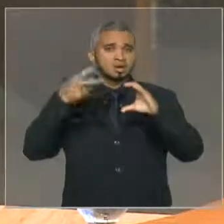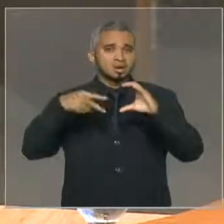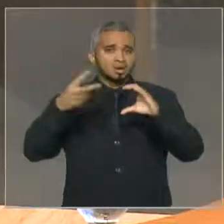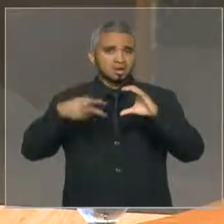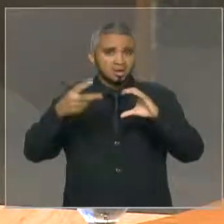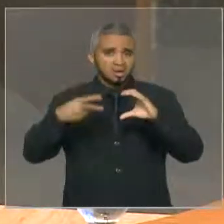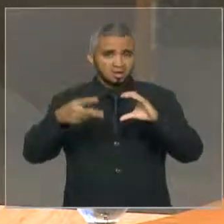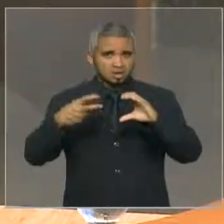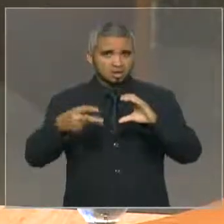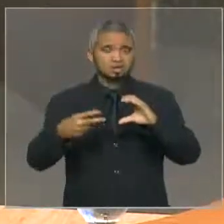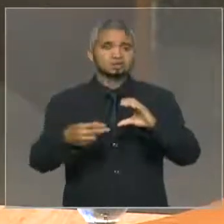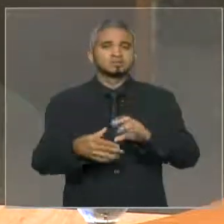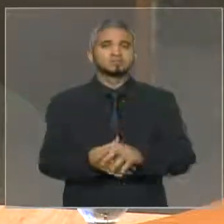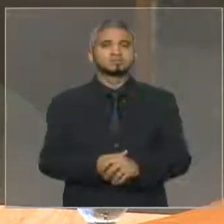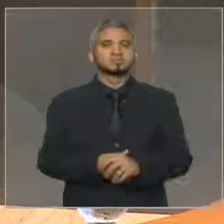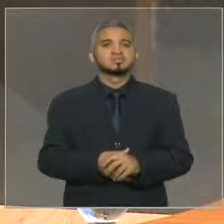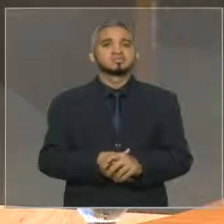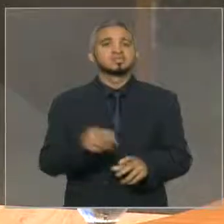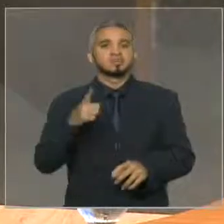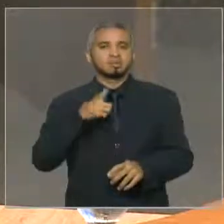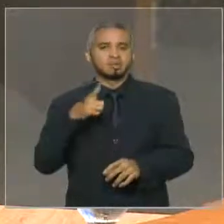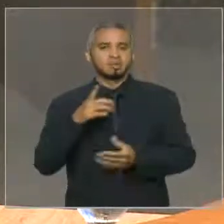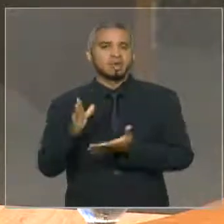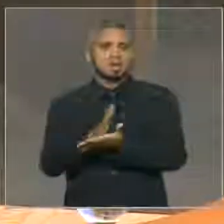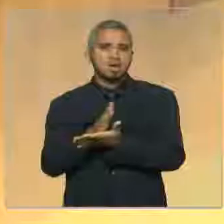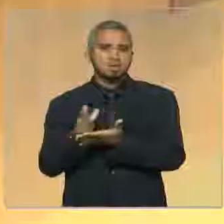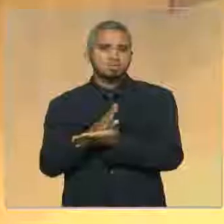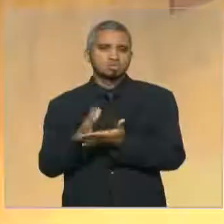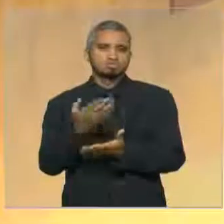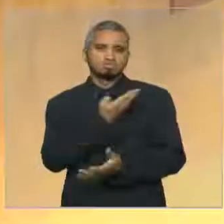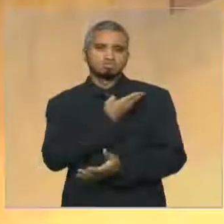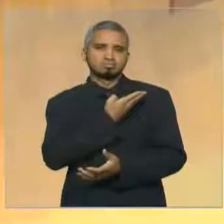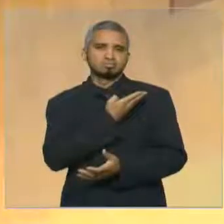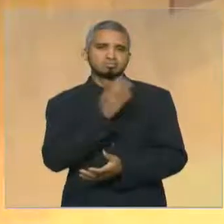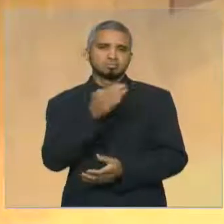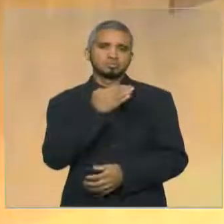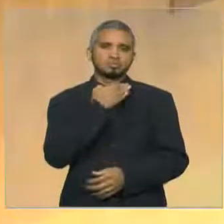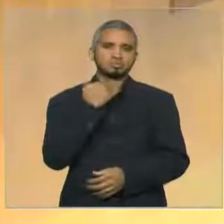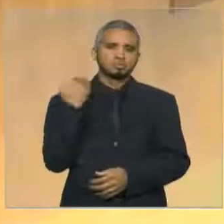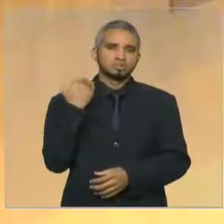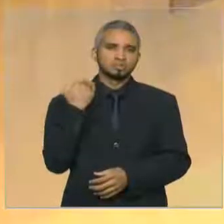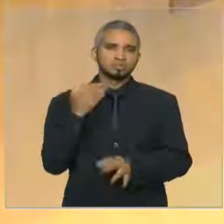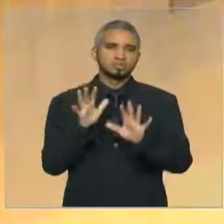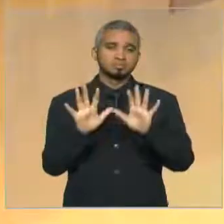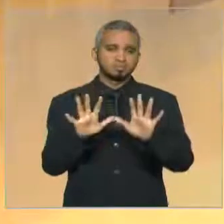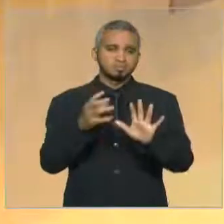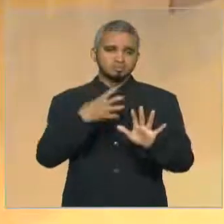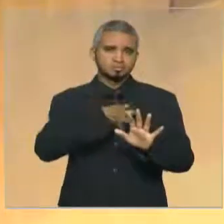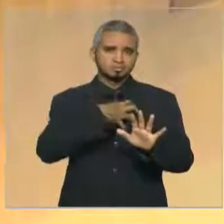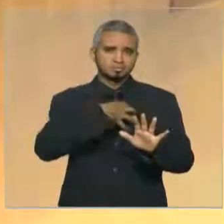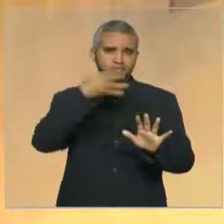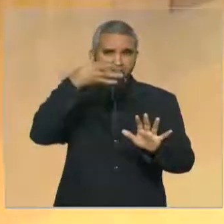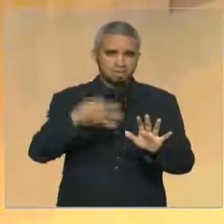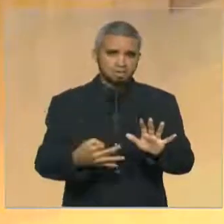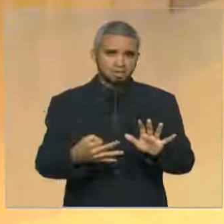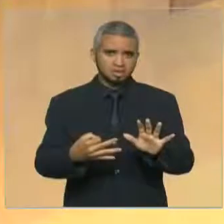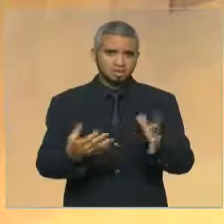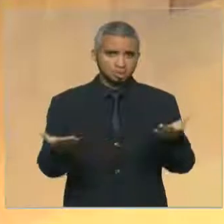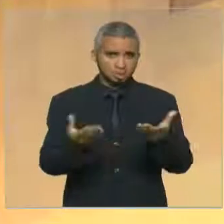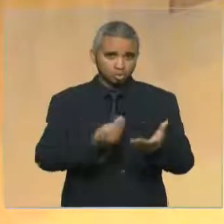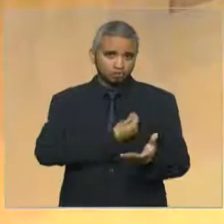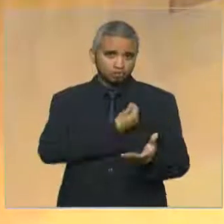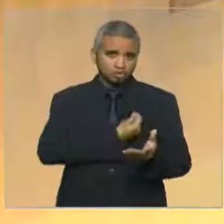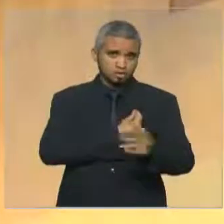ser recebido por colegas que já não estão presentes junto a nós. Mas com certeza não estão presentes fisicamente,